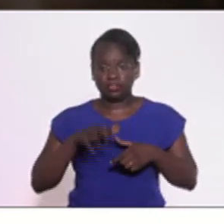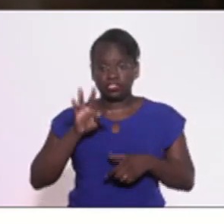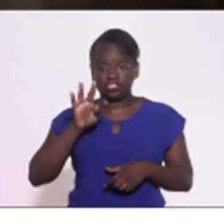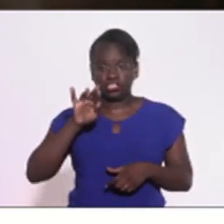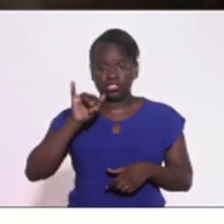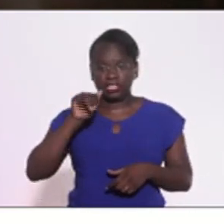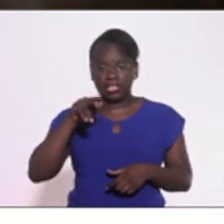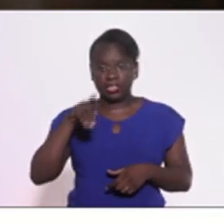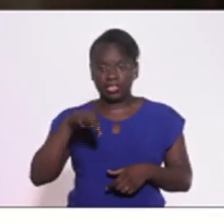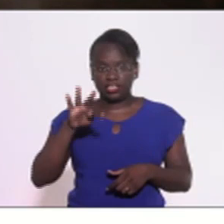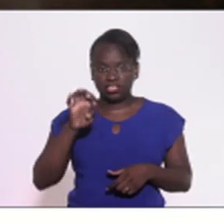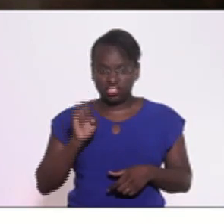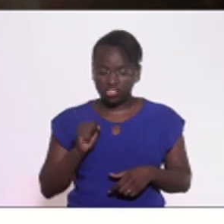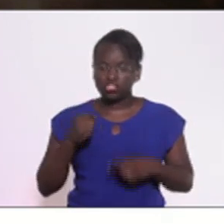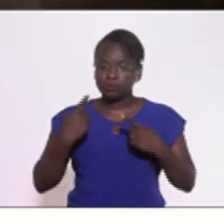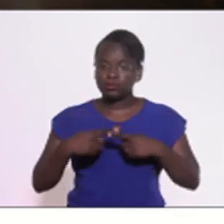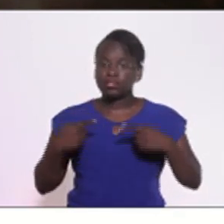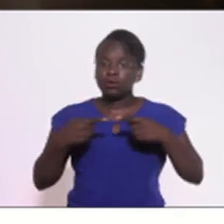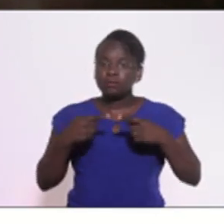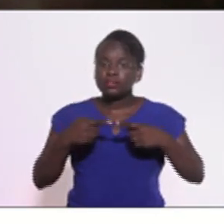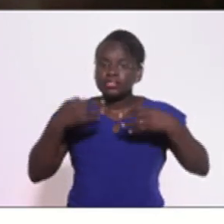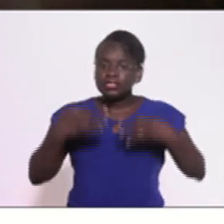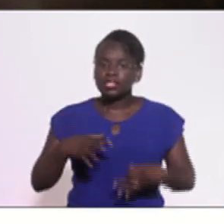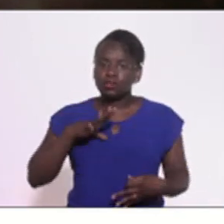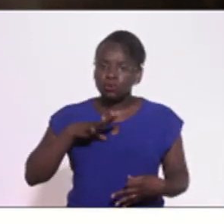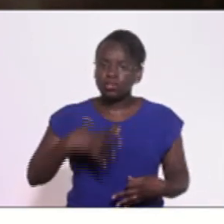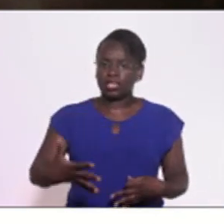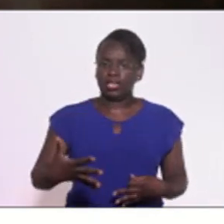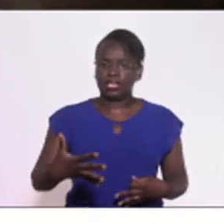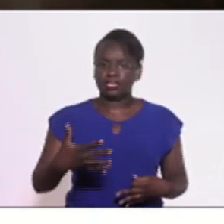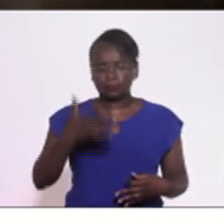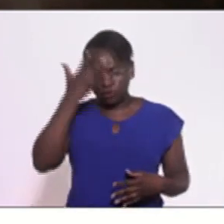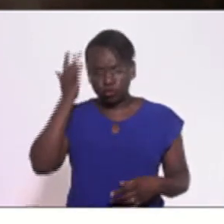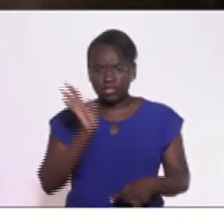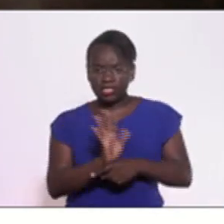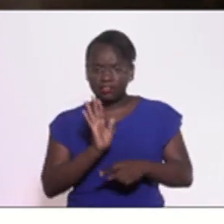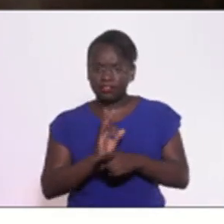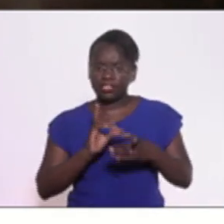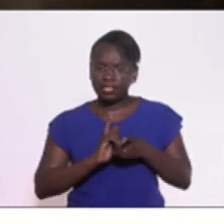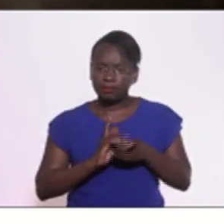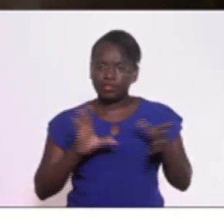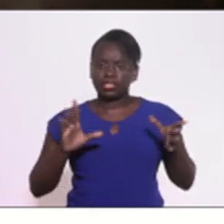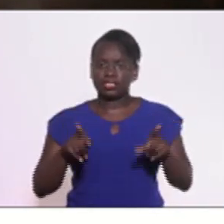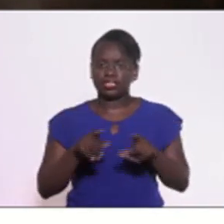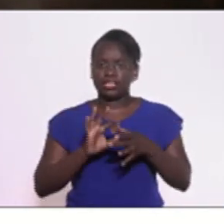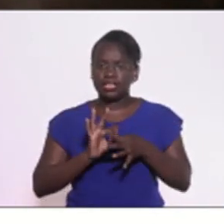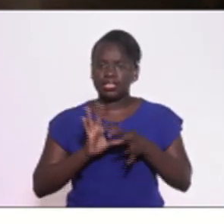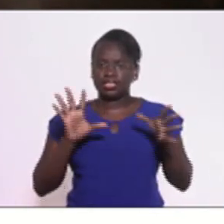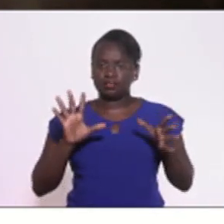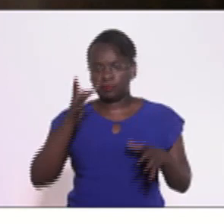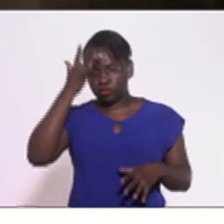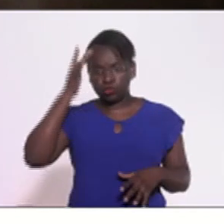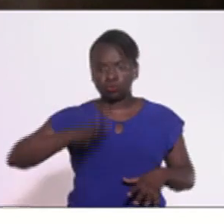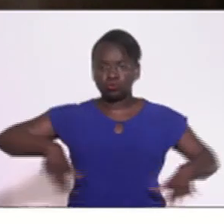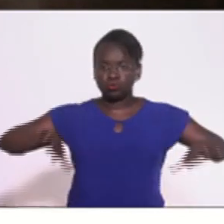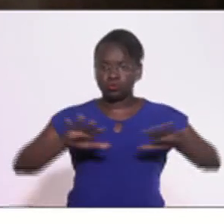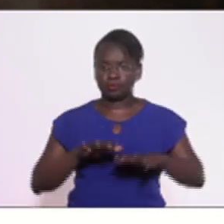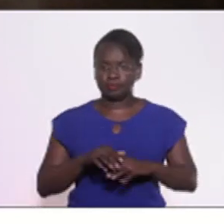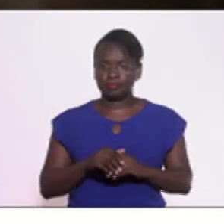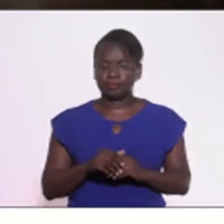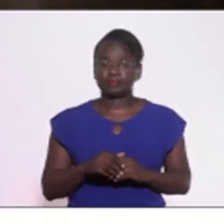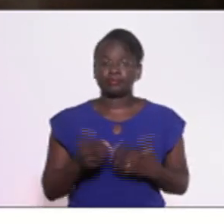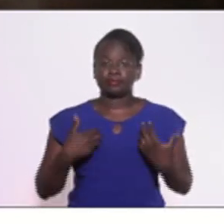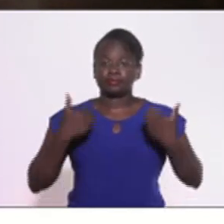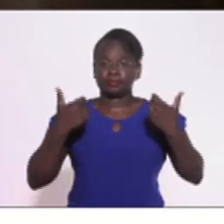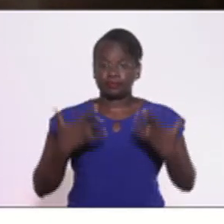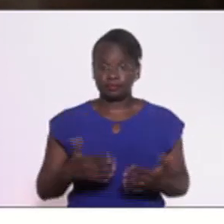que ilustra bem o que é coragem, o que é a defesa da democracia e da liberdade. Como eu